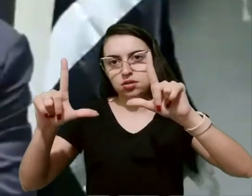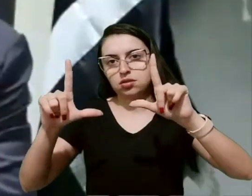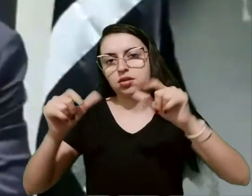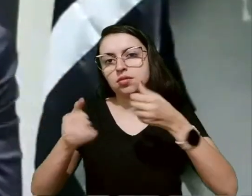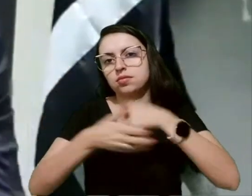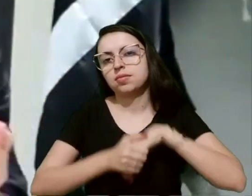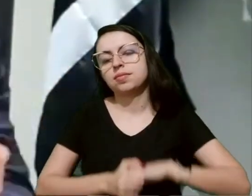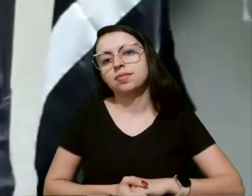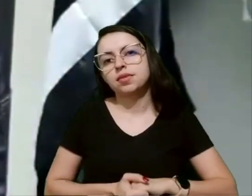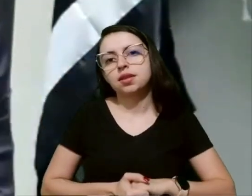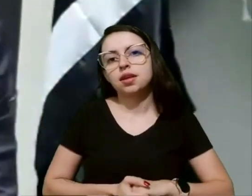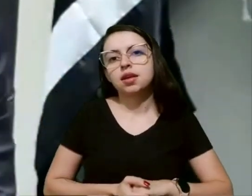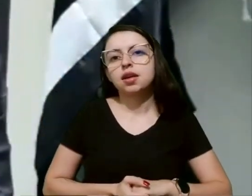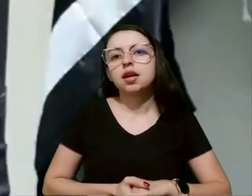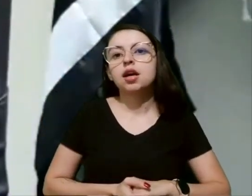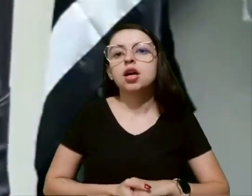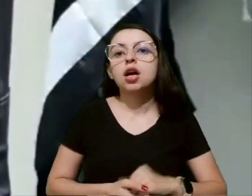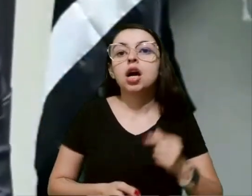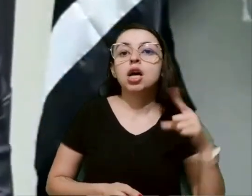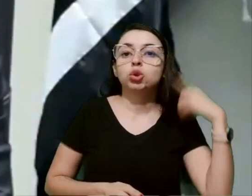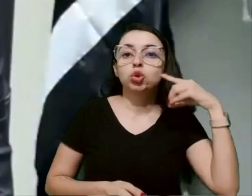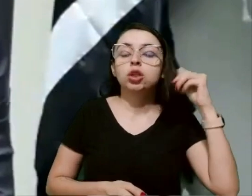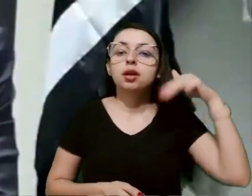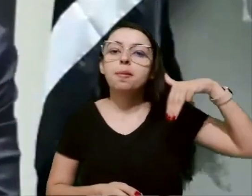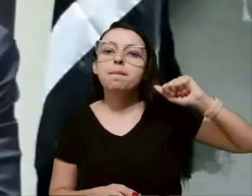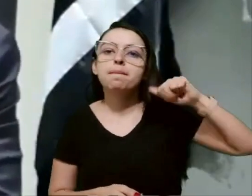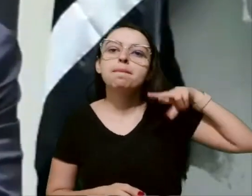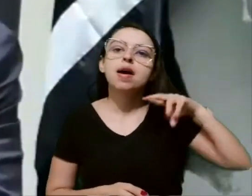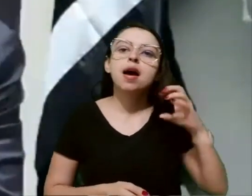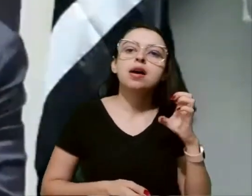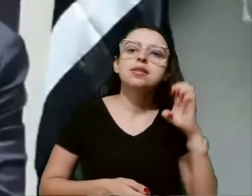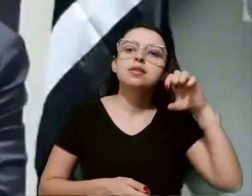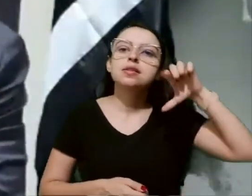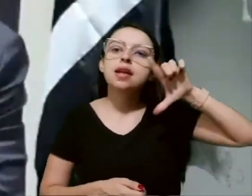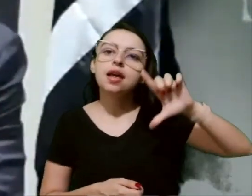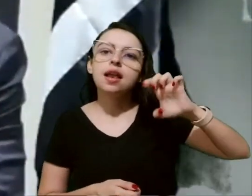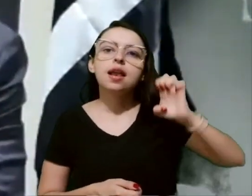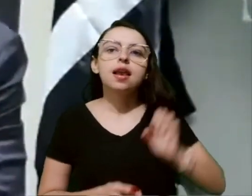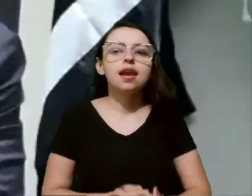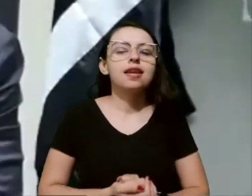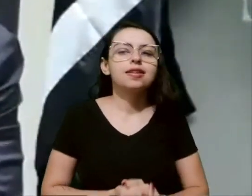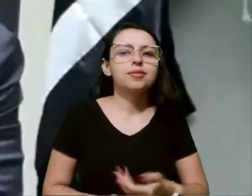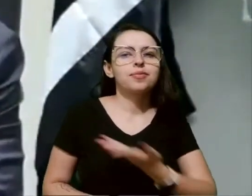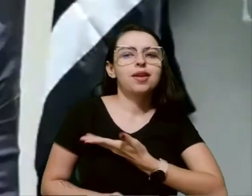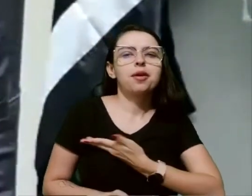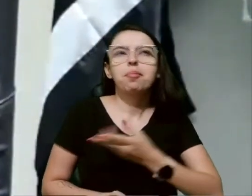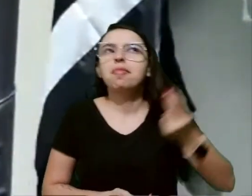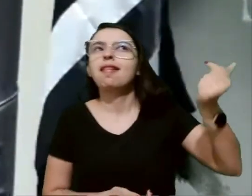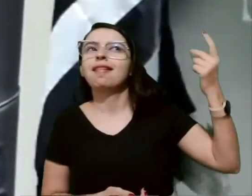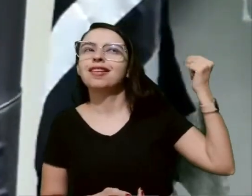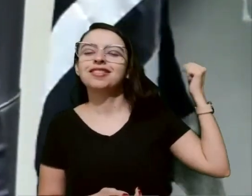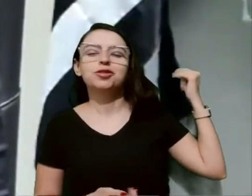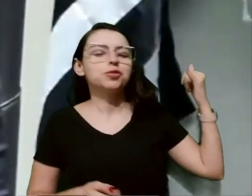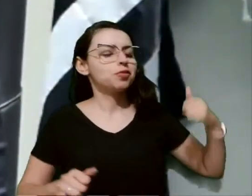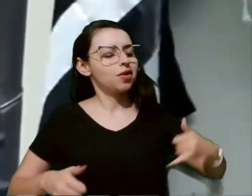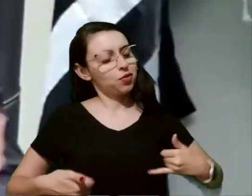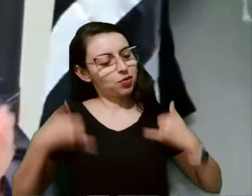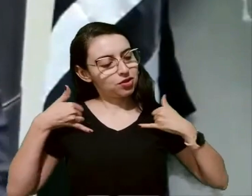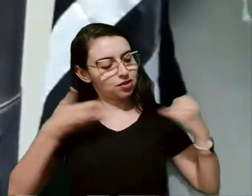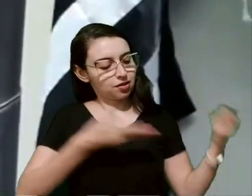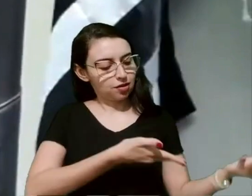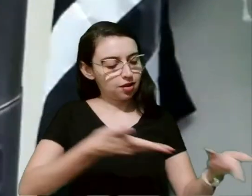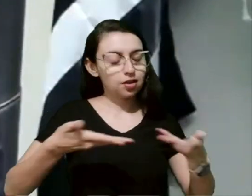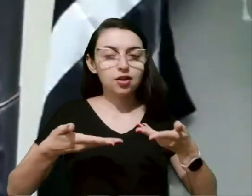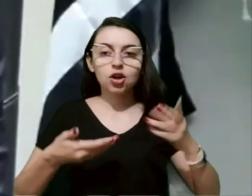na pessoa até da doutora Marcele, querida amiga de longa data. Uma honra contar com a sua presença aqui também. Doutor